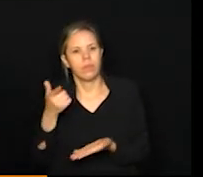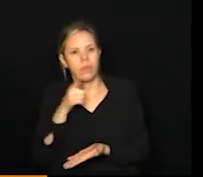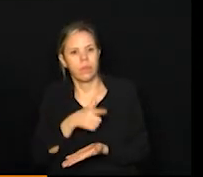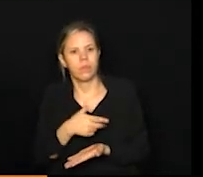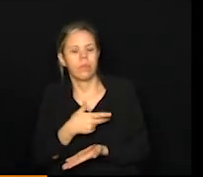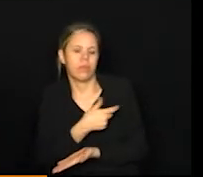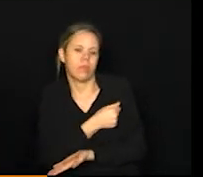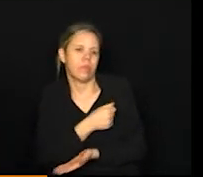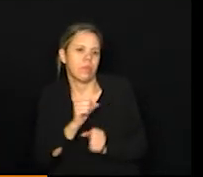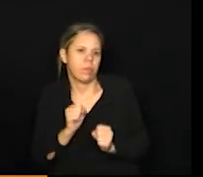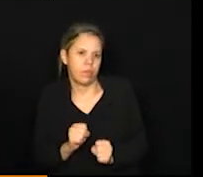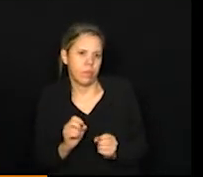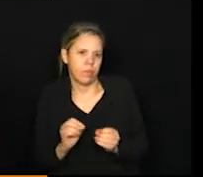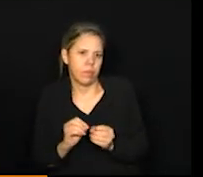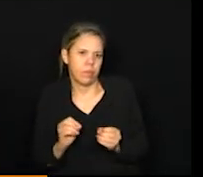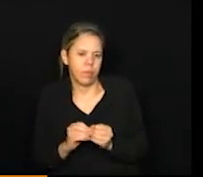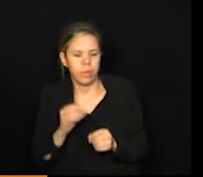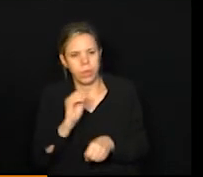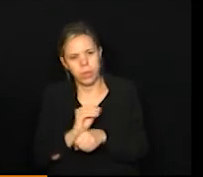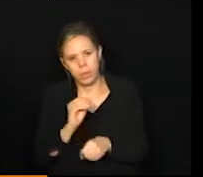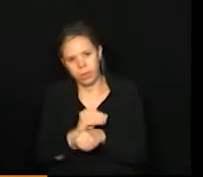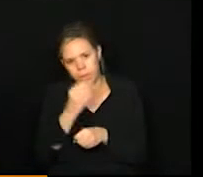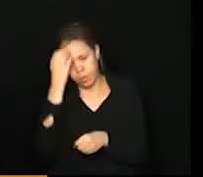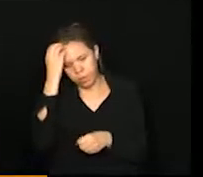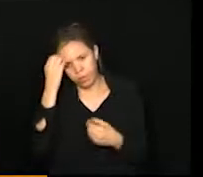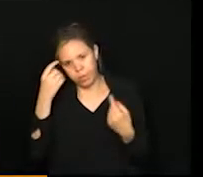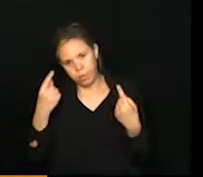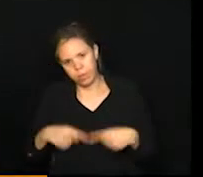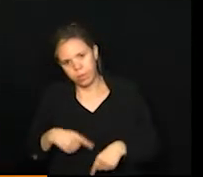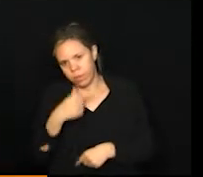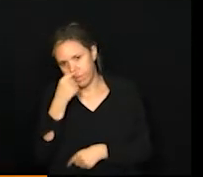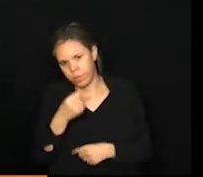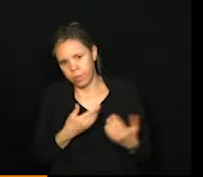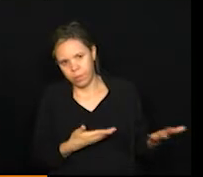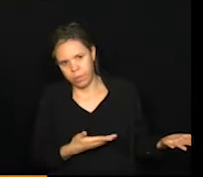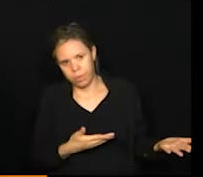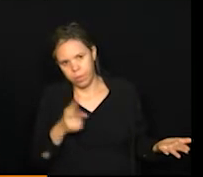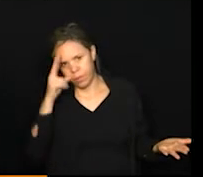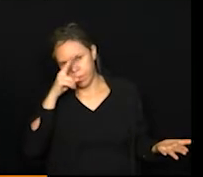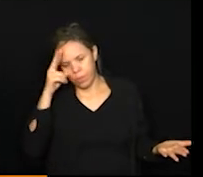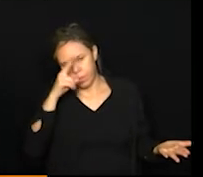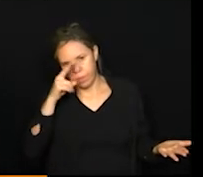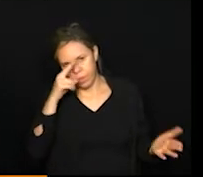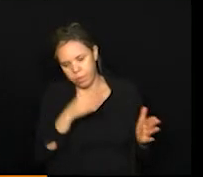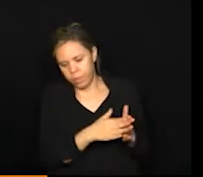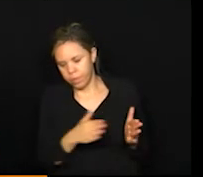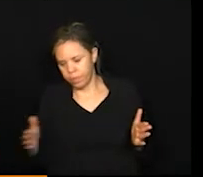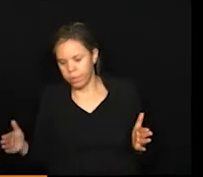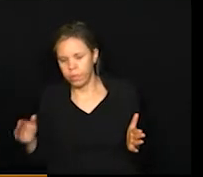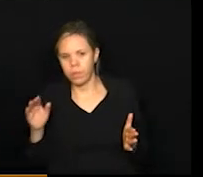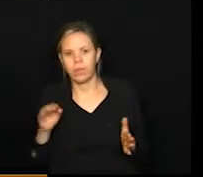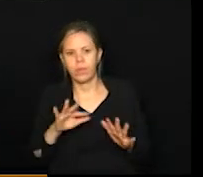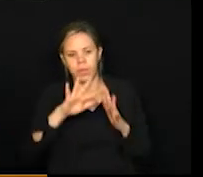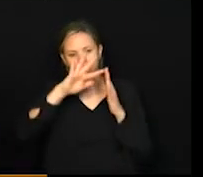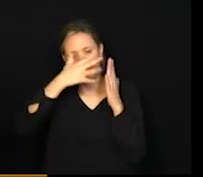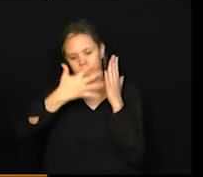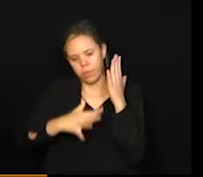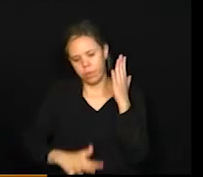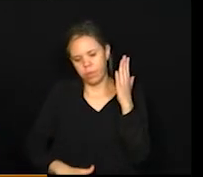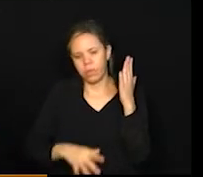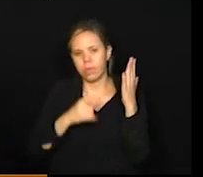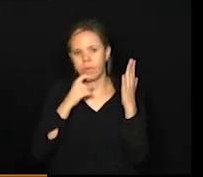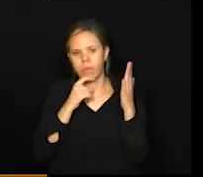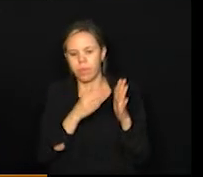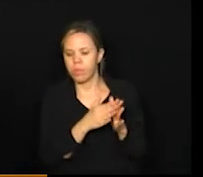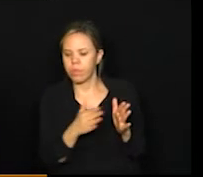vacina, que possam fazer a proteção contra a gripe. A gente lembra que essa época de outono e inverno é